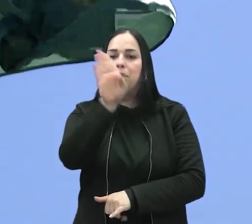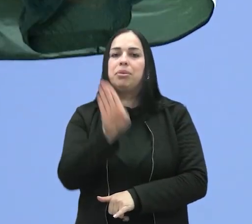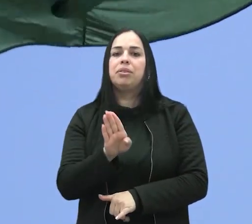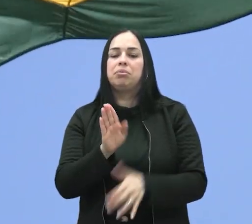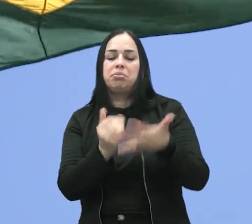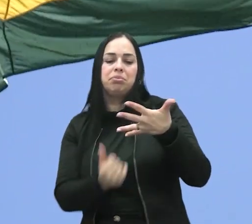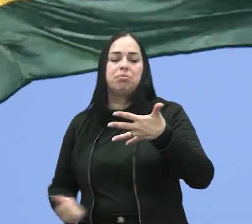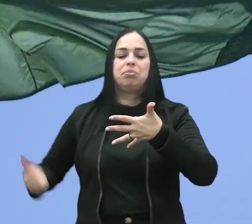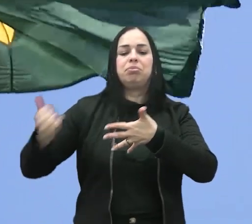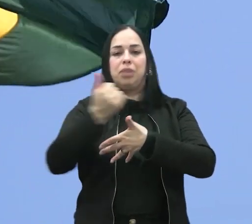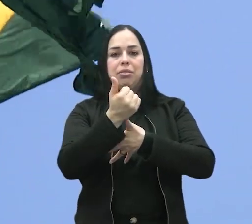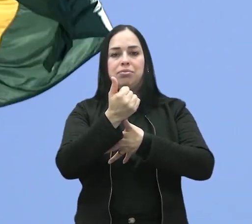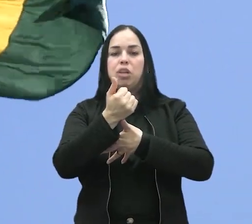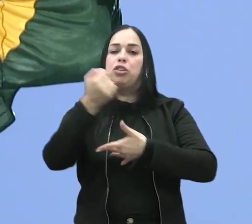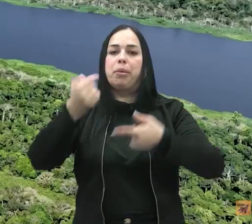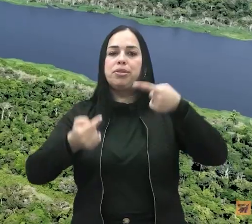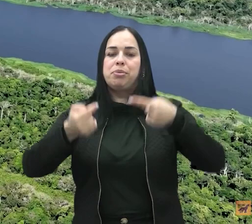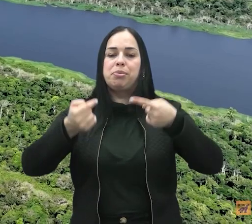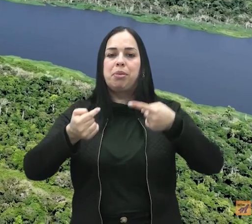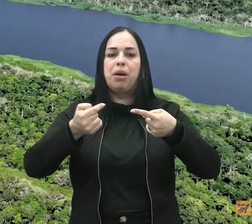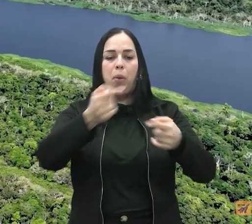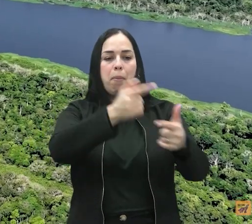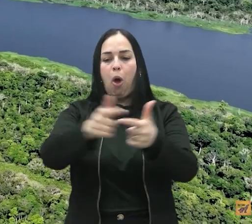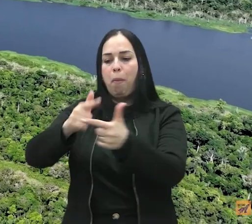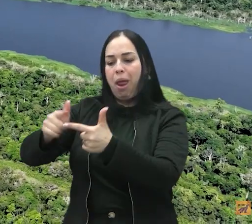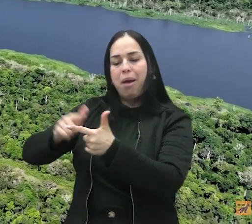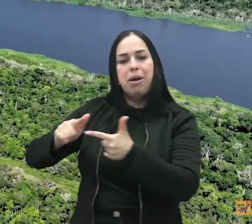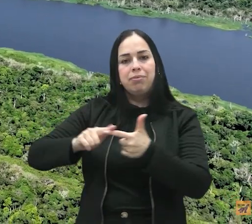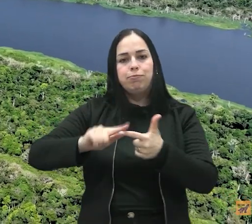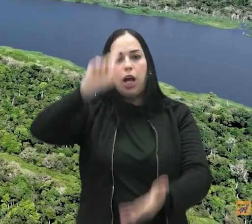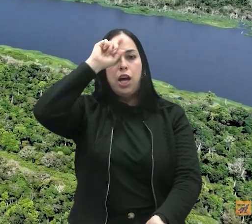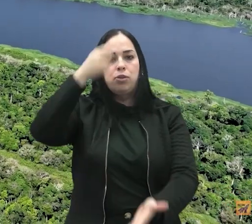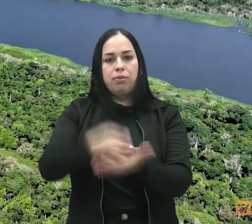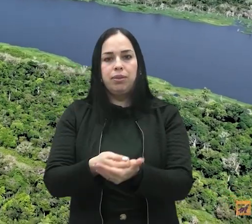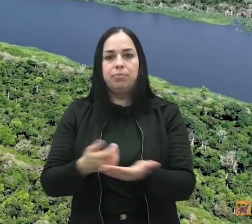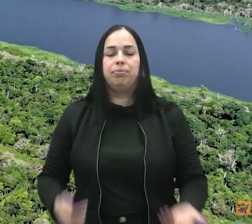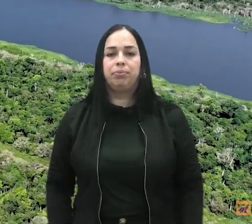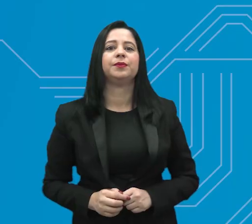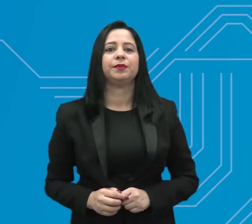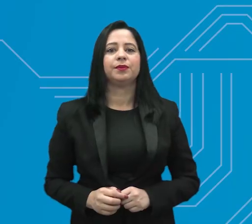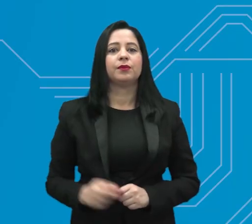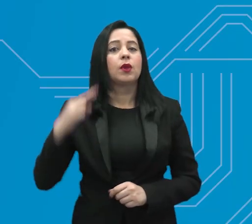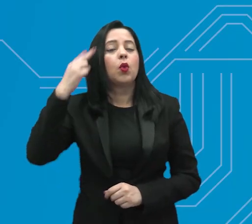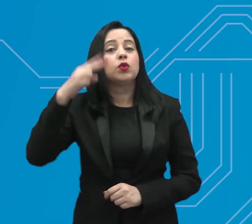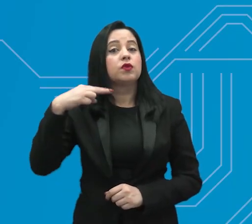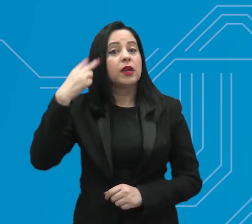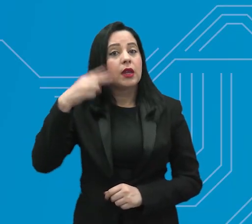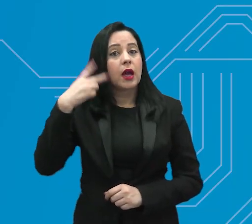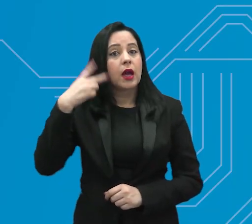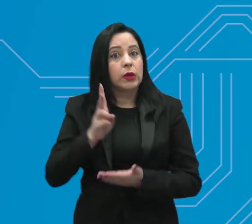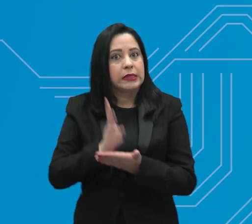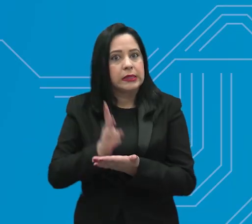O Brasil quer ser o protagonista no debate de soluções para o futuro do planeta. E os vereadores